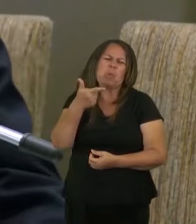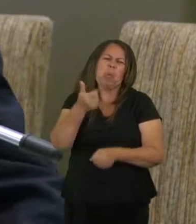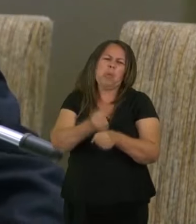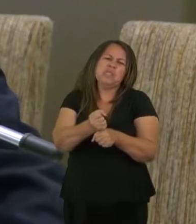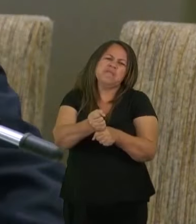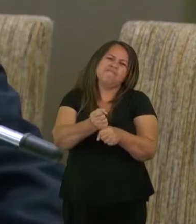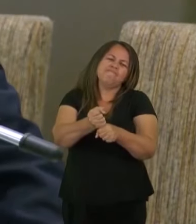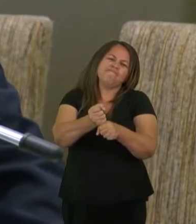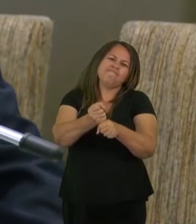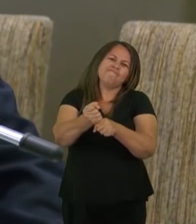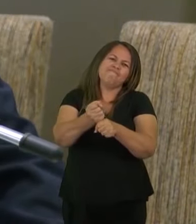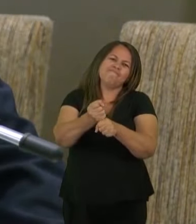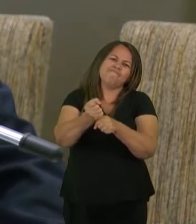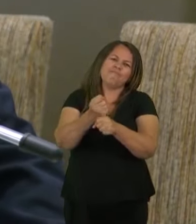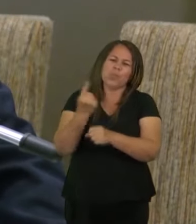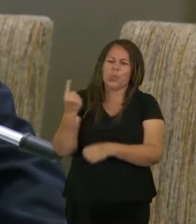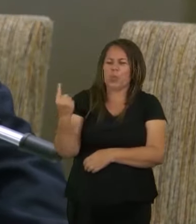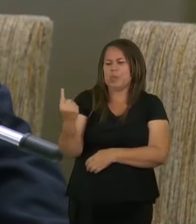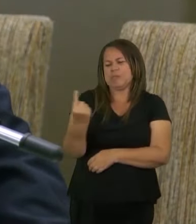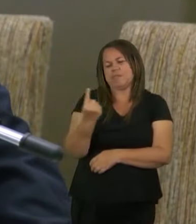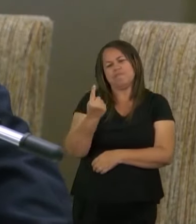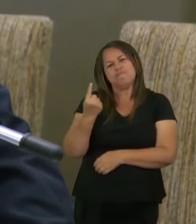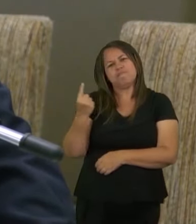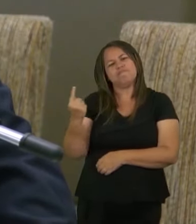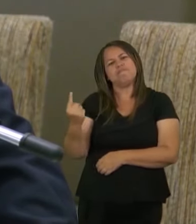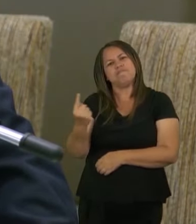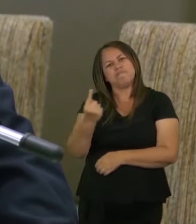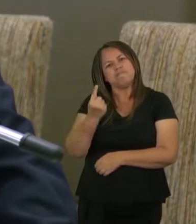anos em solidão,